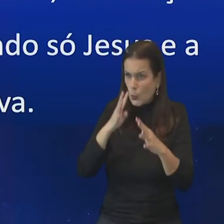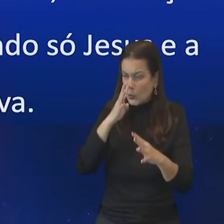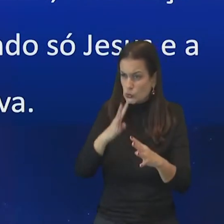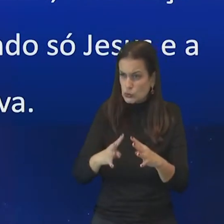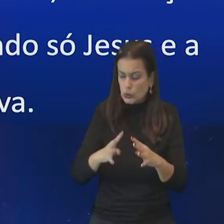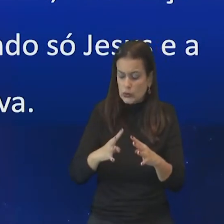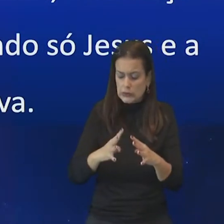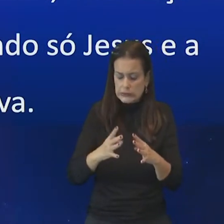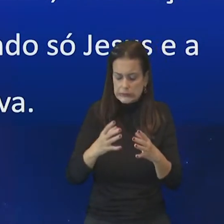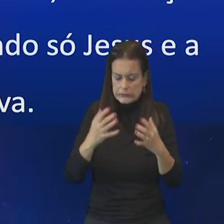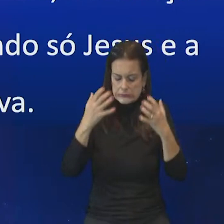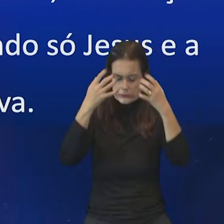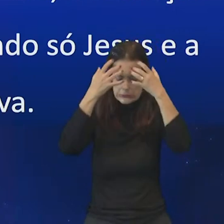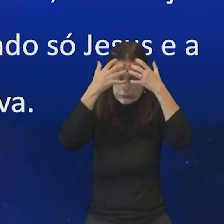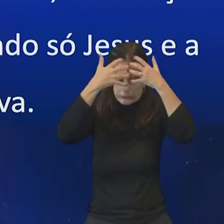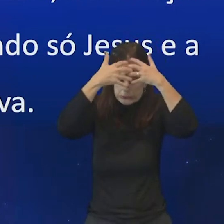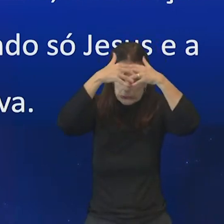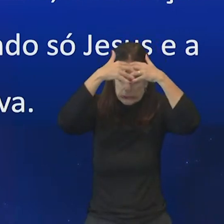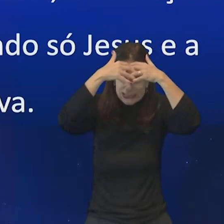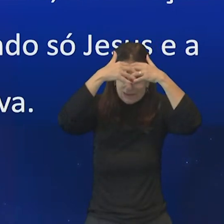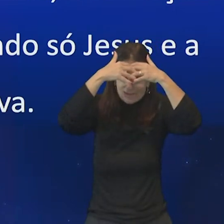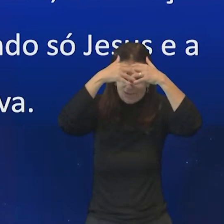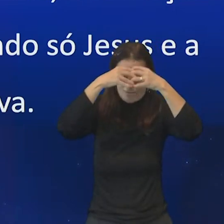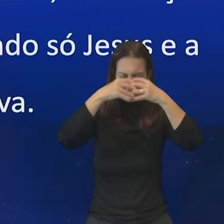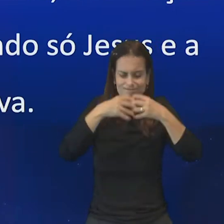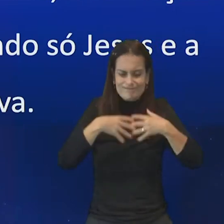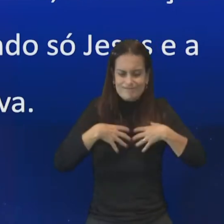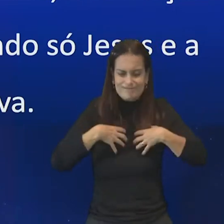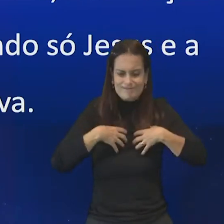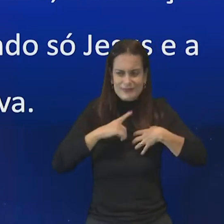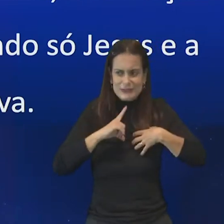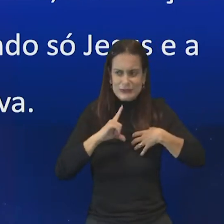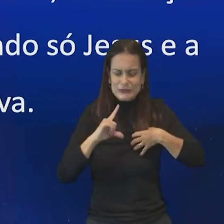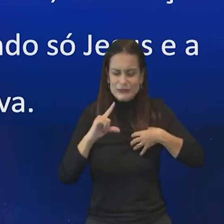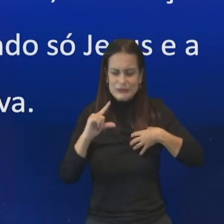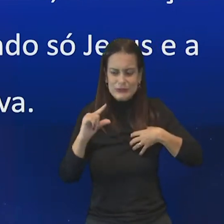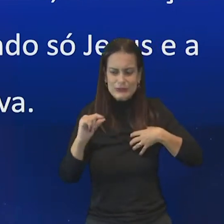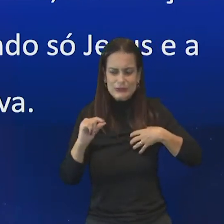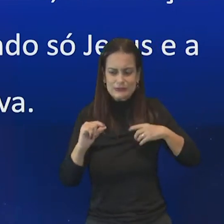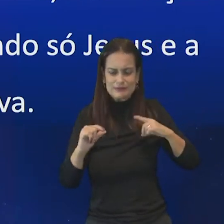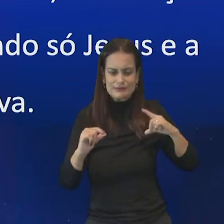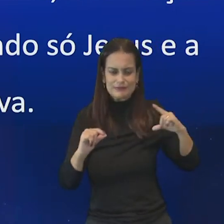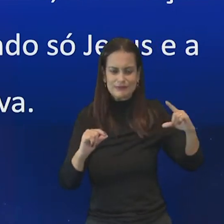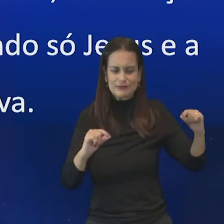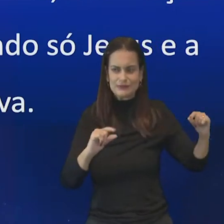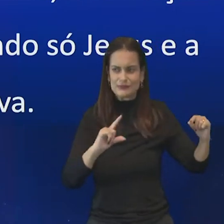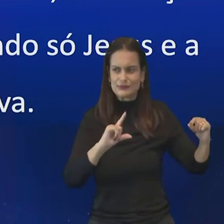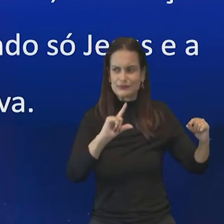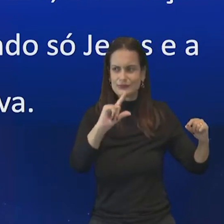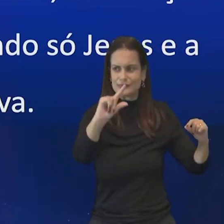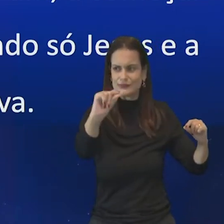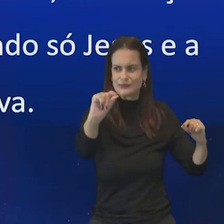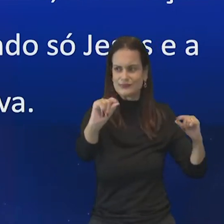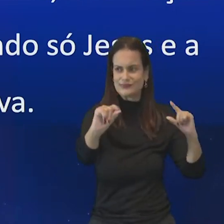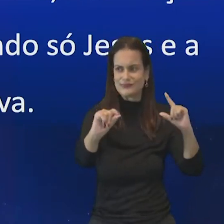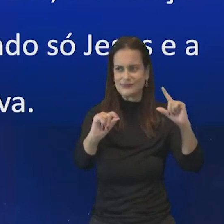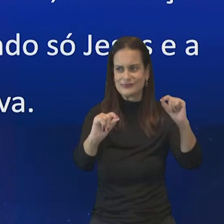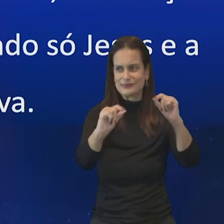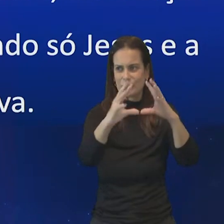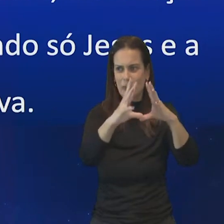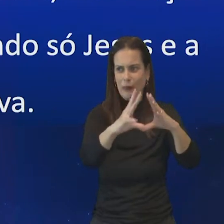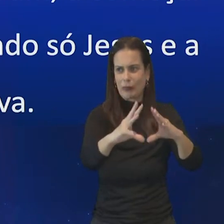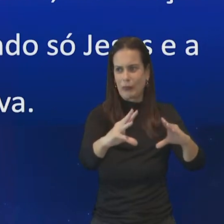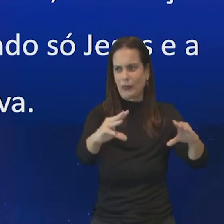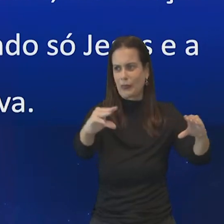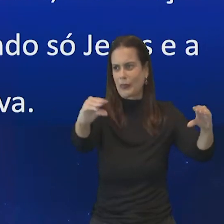própria consciência, estão percebendo, amados? Acusados pela própria consciência, foram se